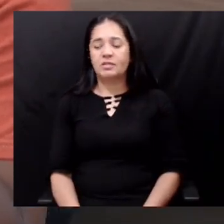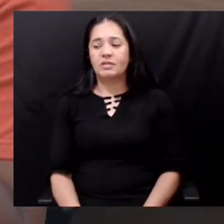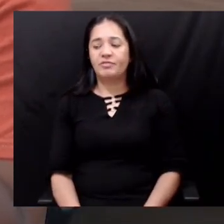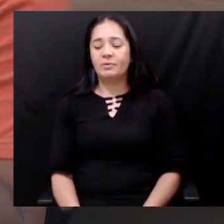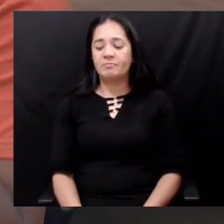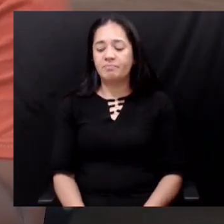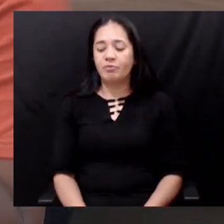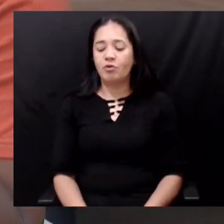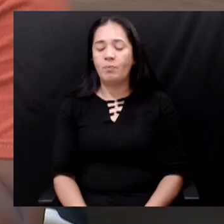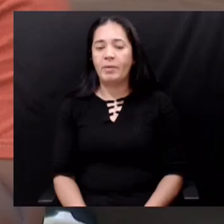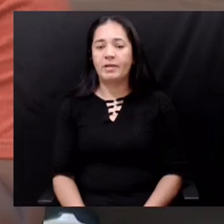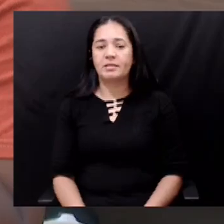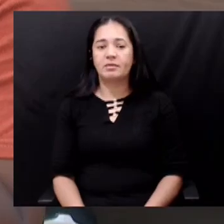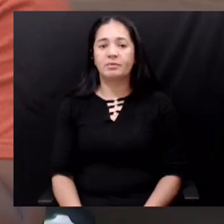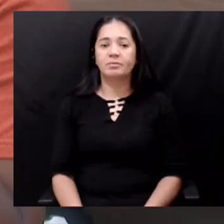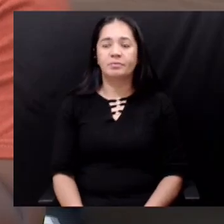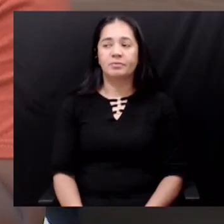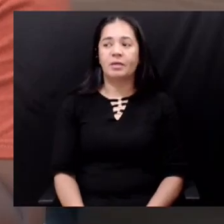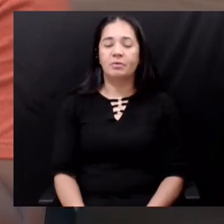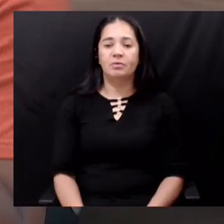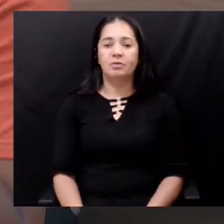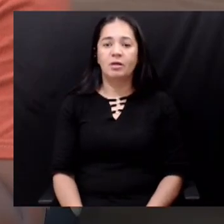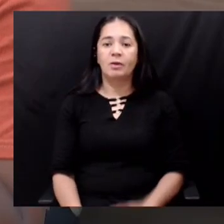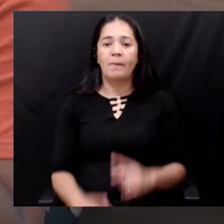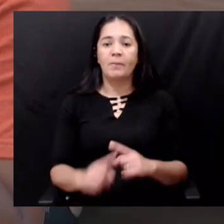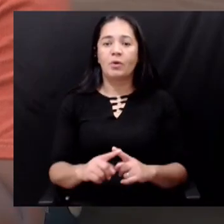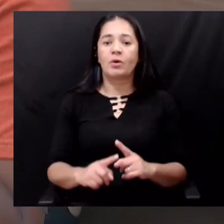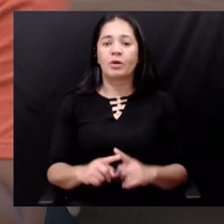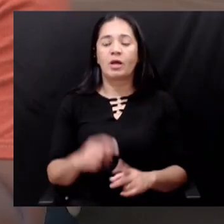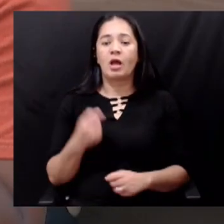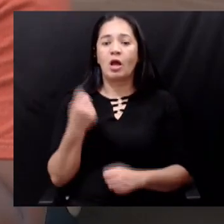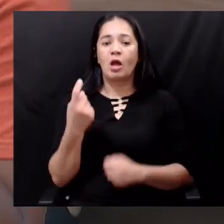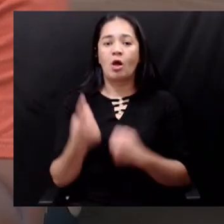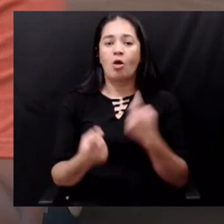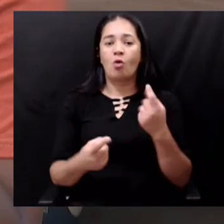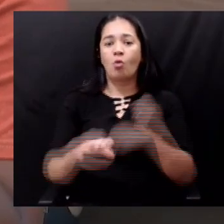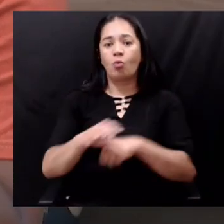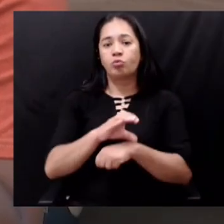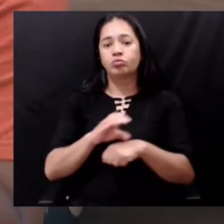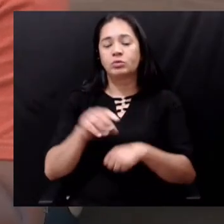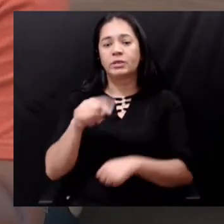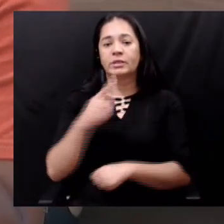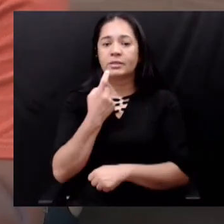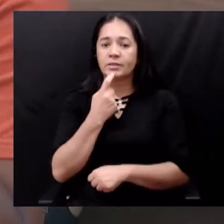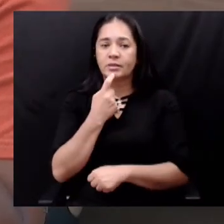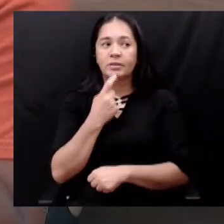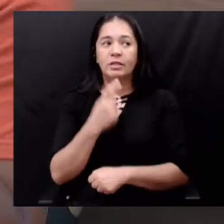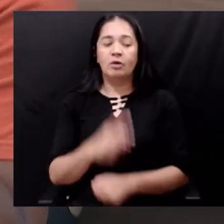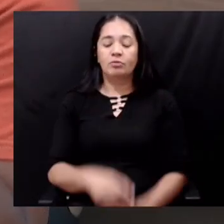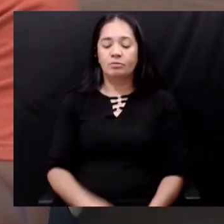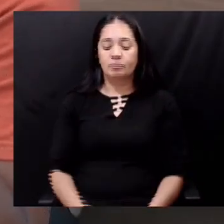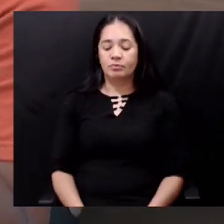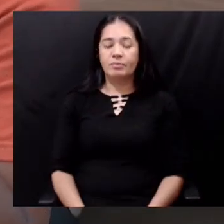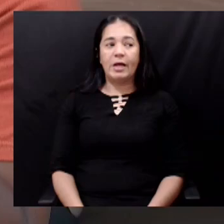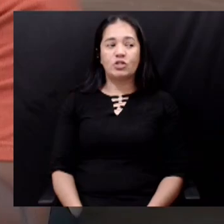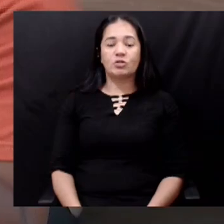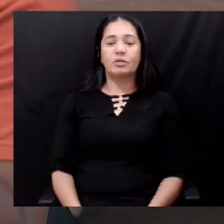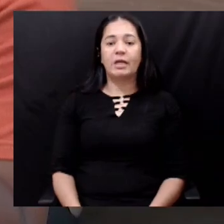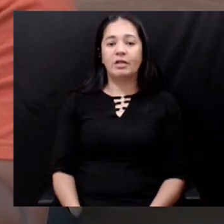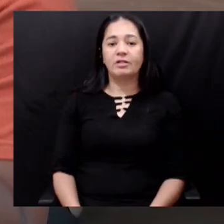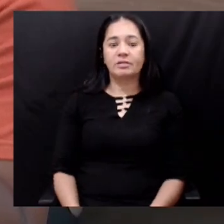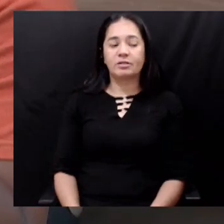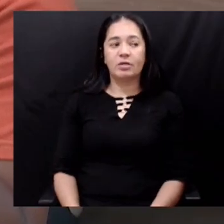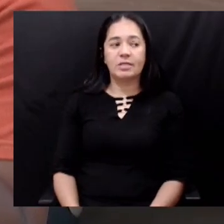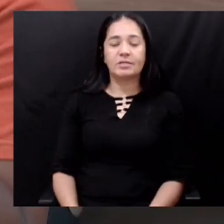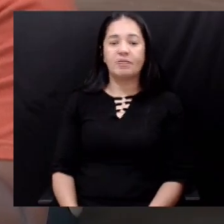parte dos cursinhos consideráveis aqui em Campinas e região metropolitana